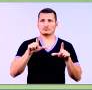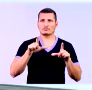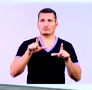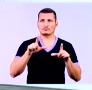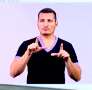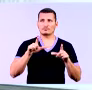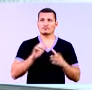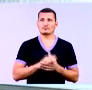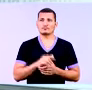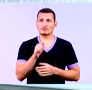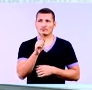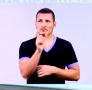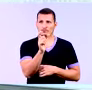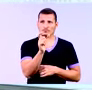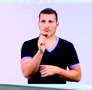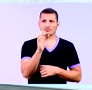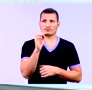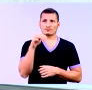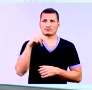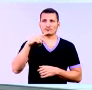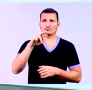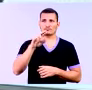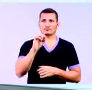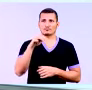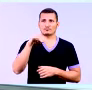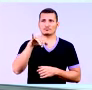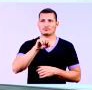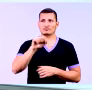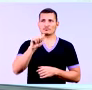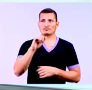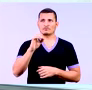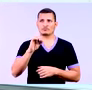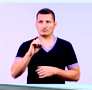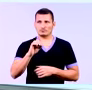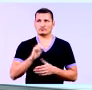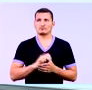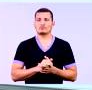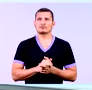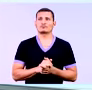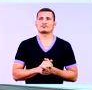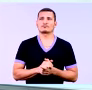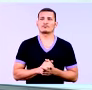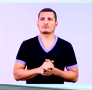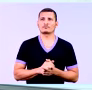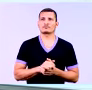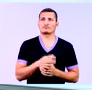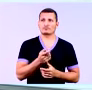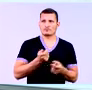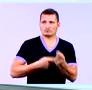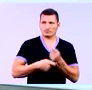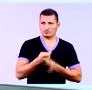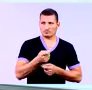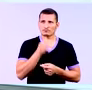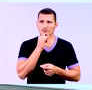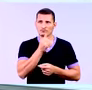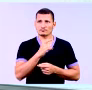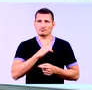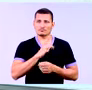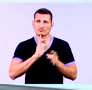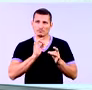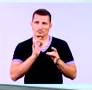Então, esse termo compromissado, né, ele vai aparecer com respeito às transações quando a transação foi executada